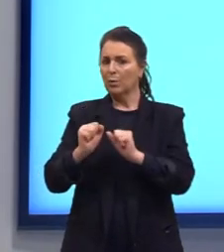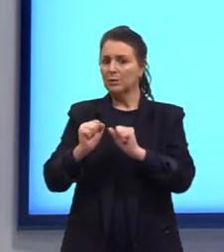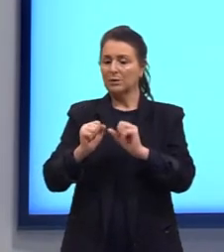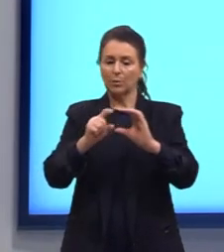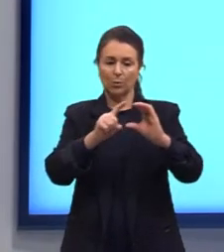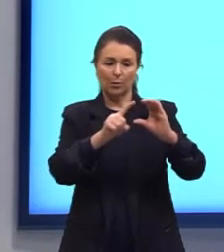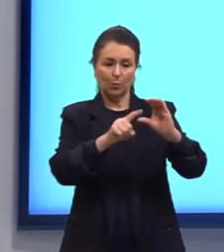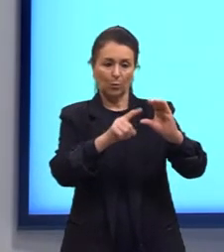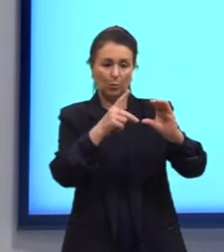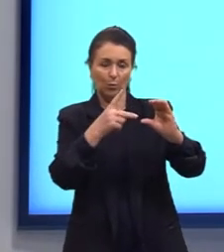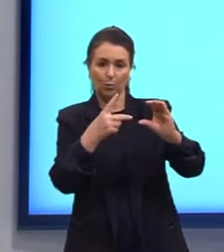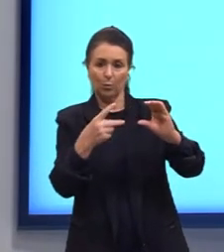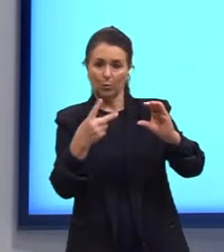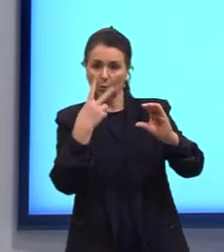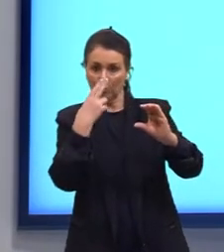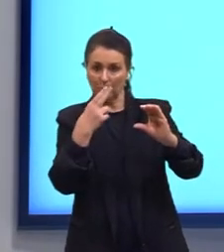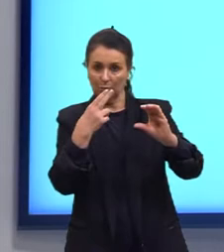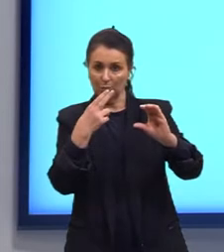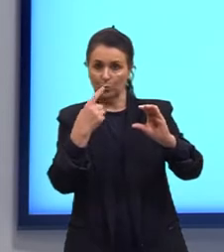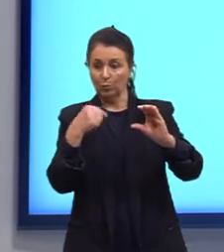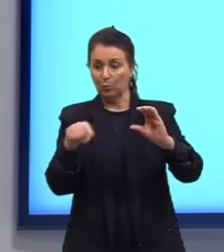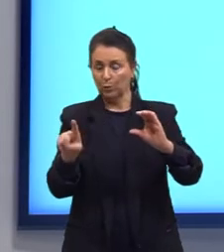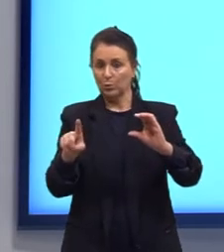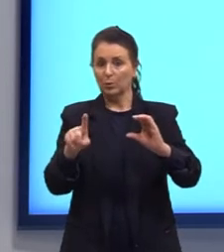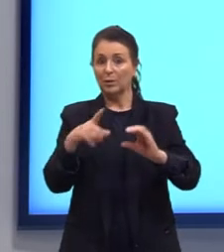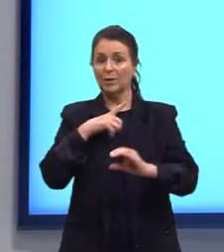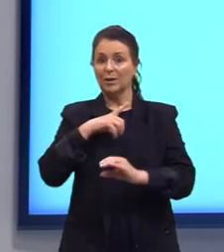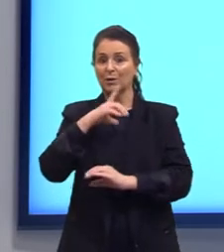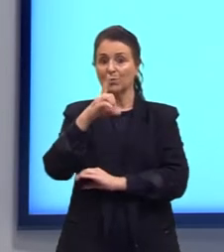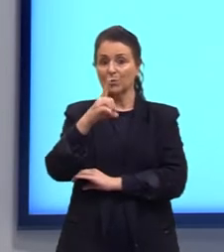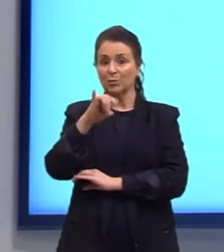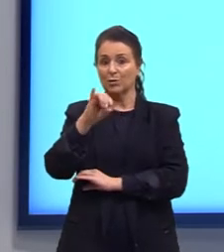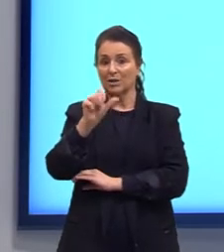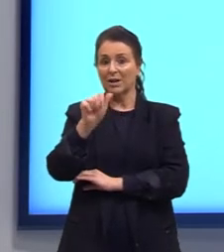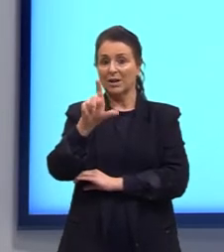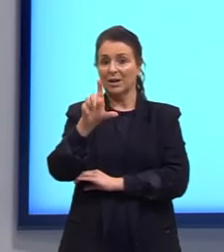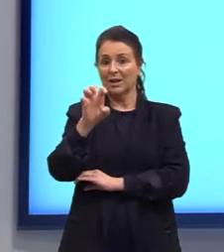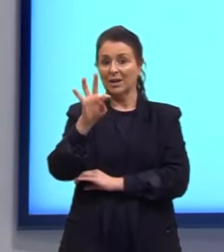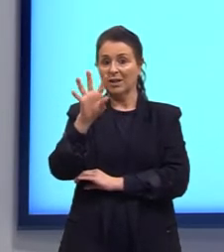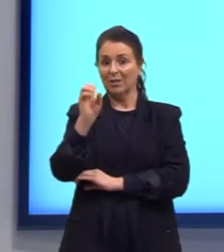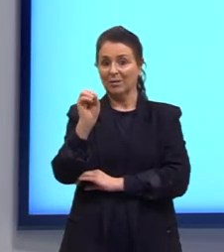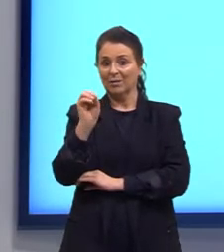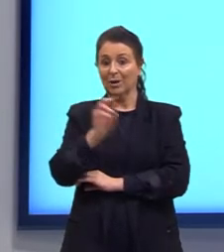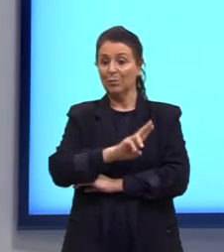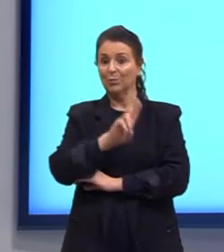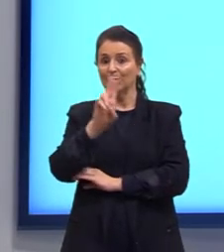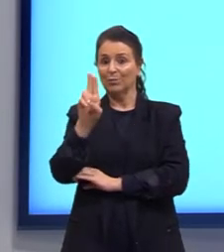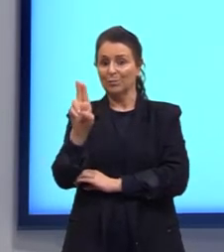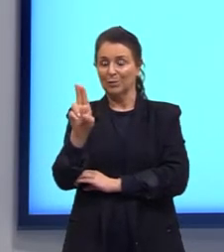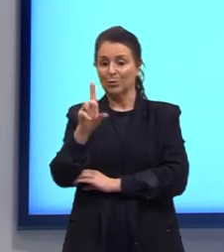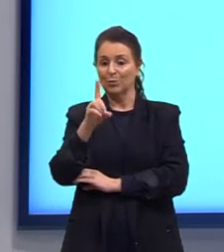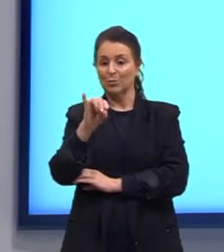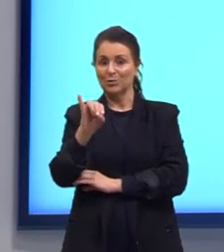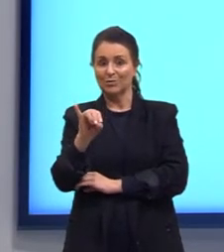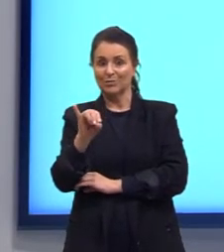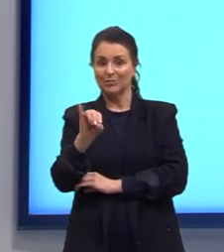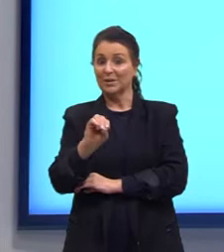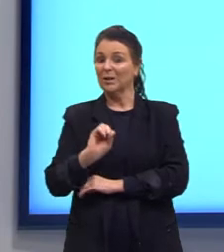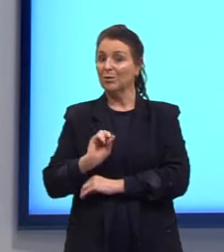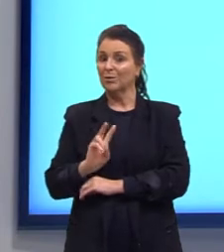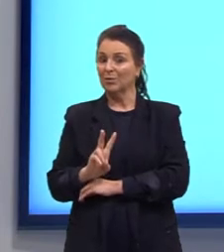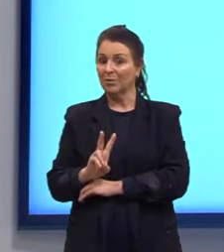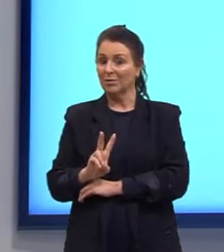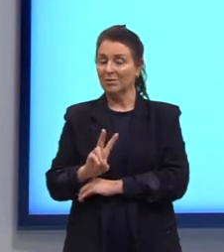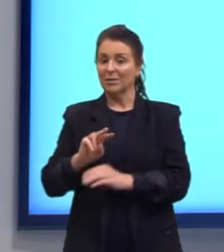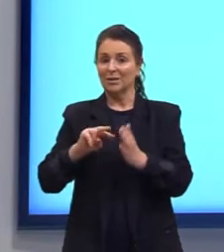carbonos eu vou ter um dialeto Ou seja eu tenho que usar essa nomenclatura na hora de dar nomes para hologênio né sinalizando que eu tenho